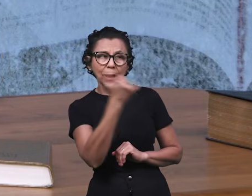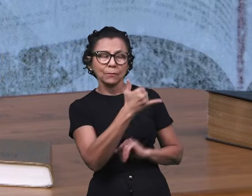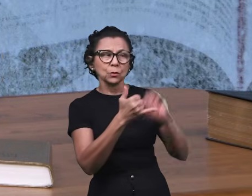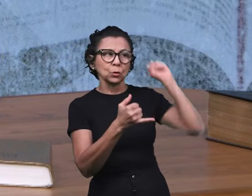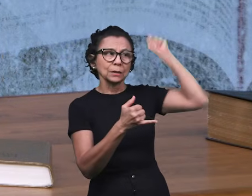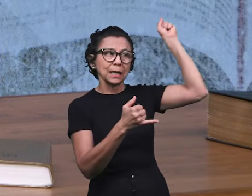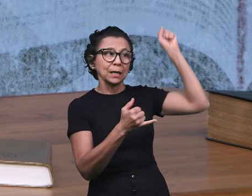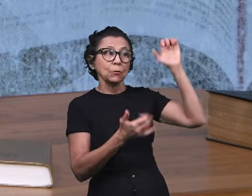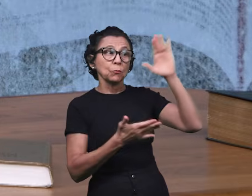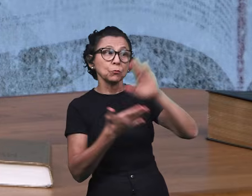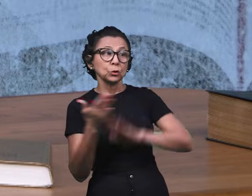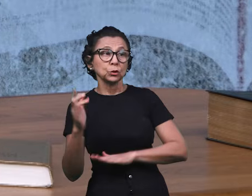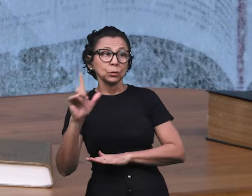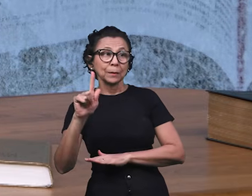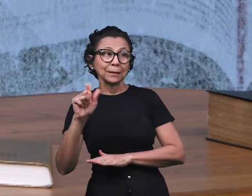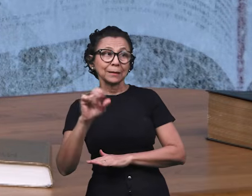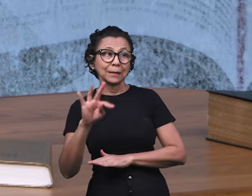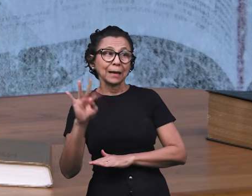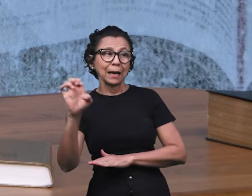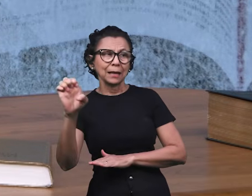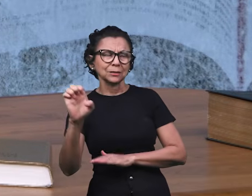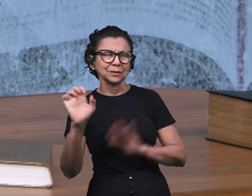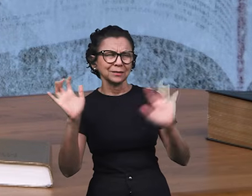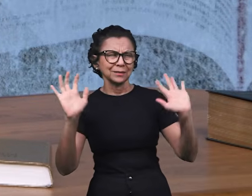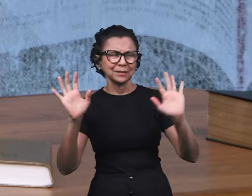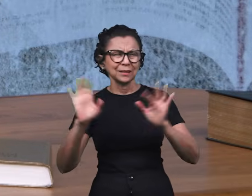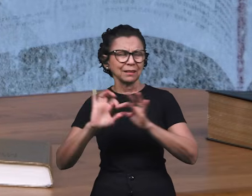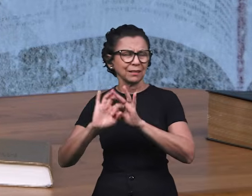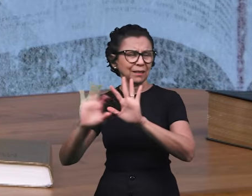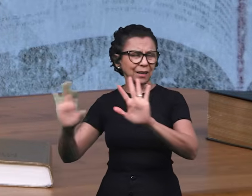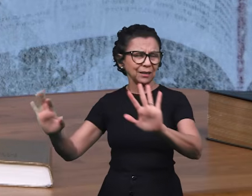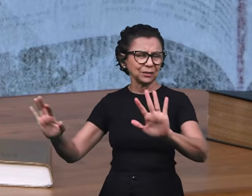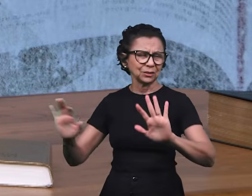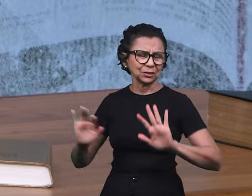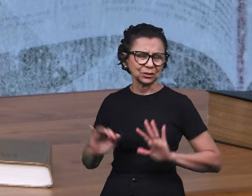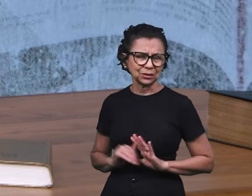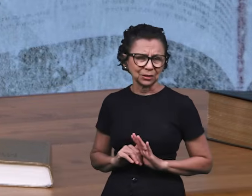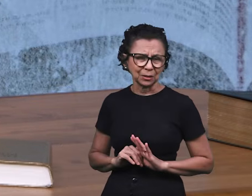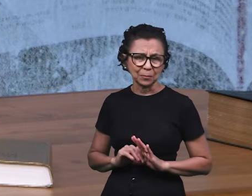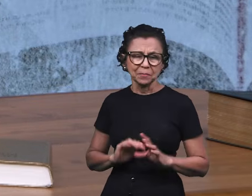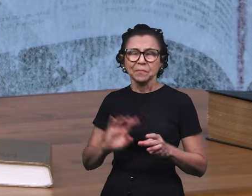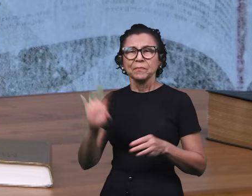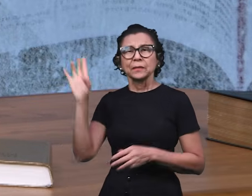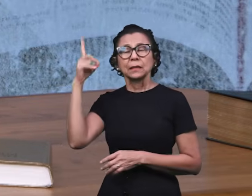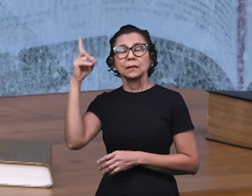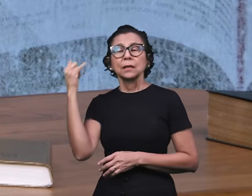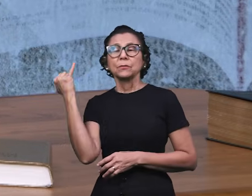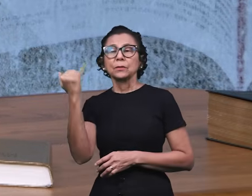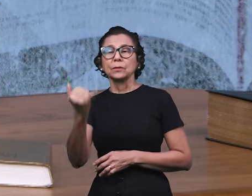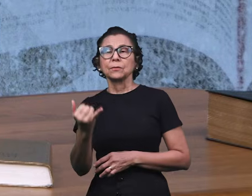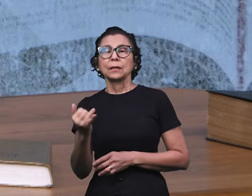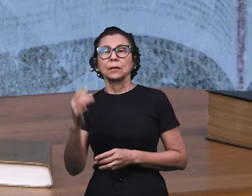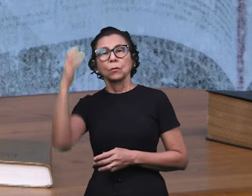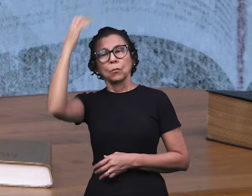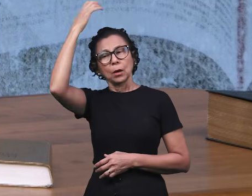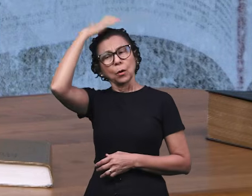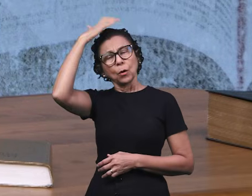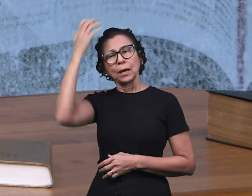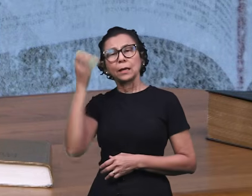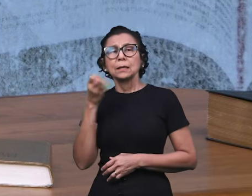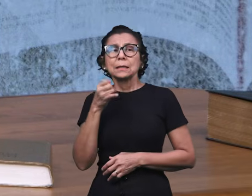em o buscar. E disse Davi a Aques: se eu tenho achado graça em teus